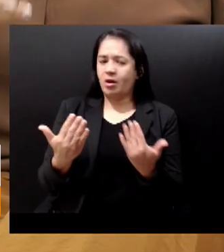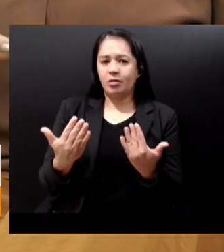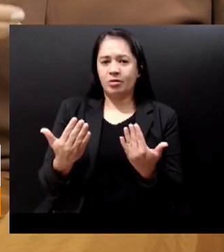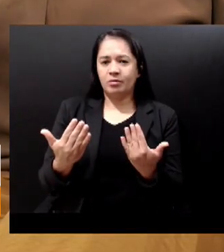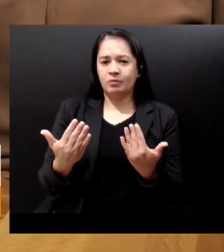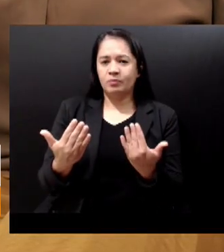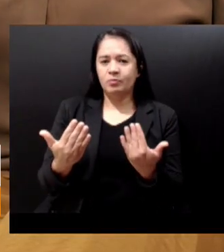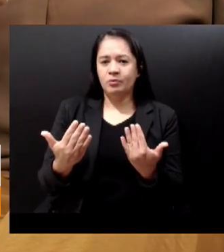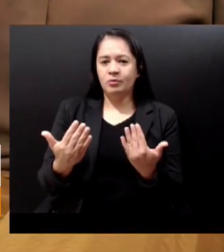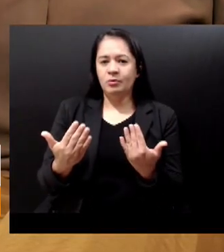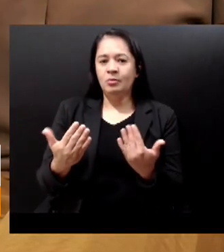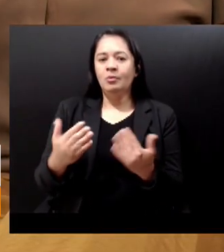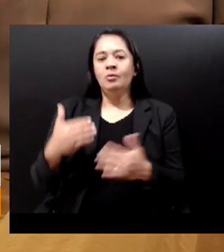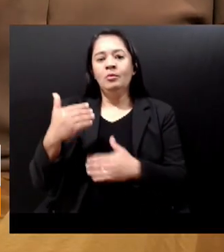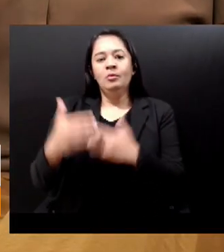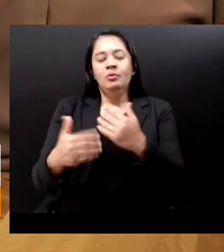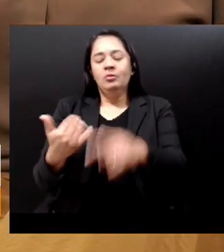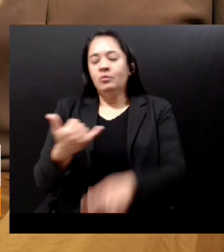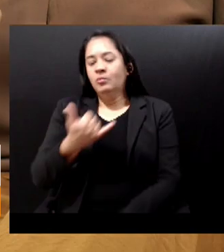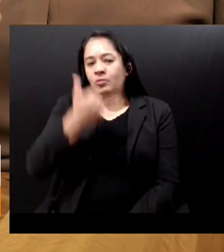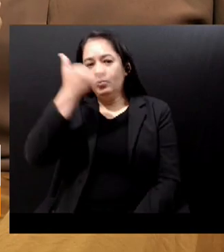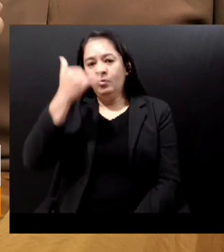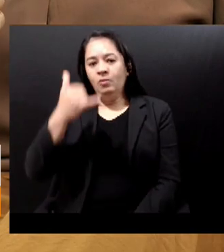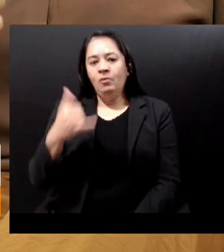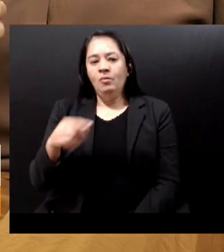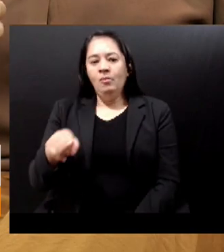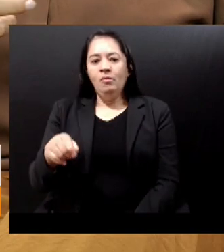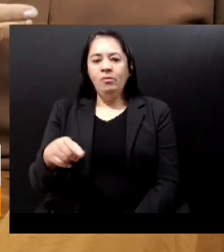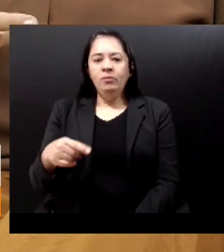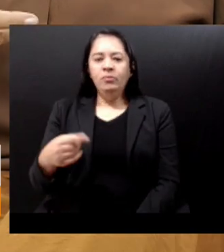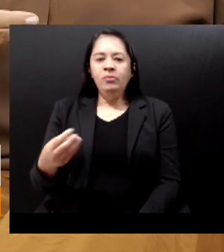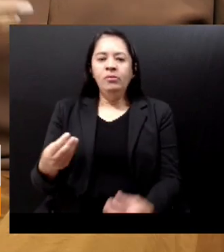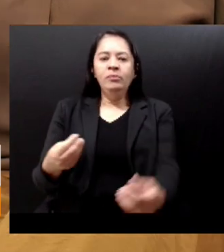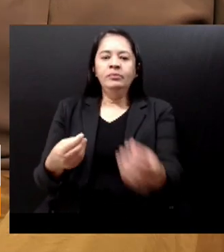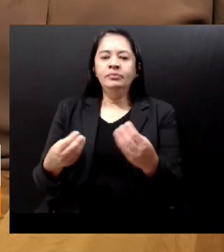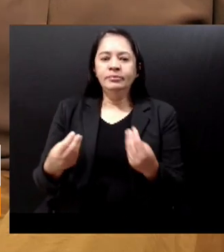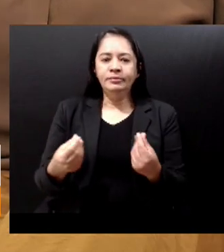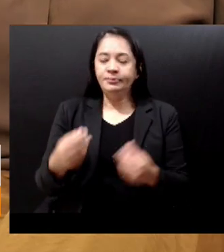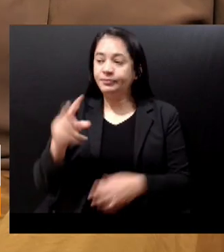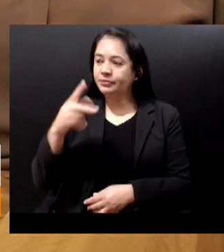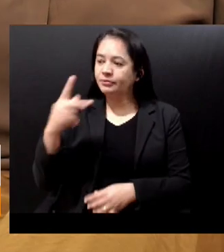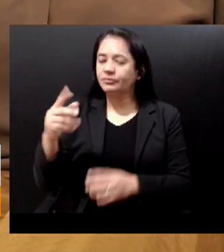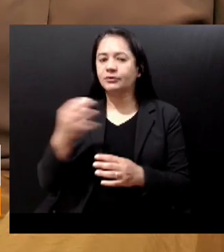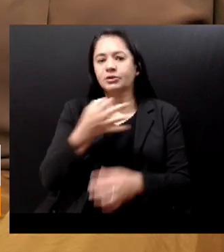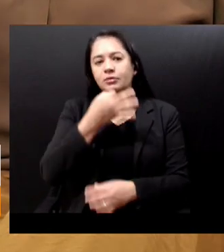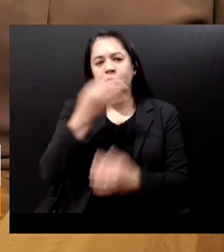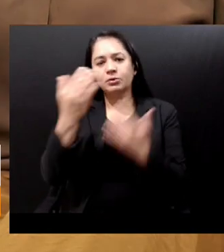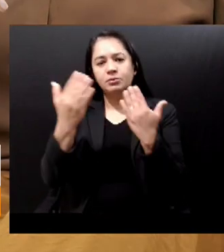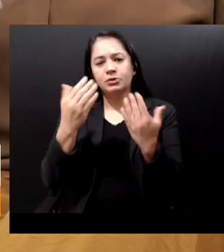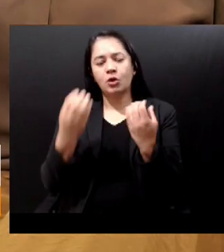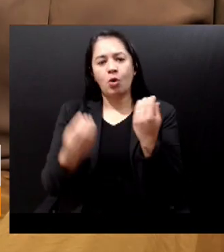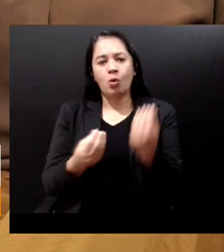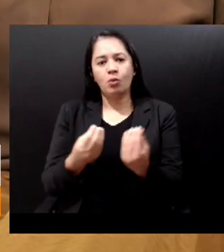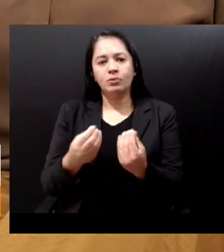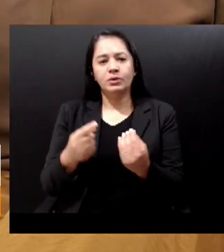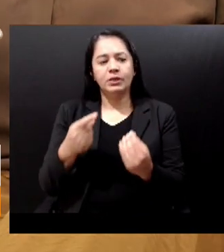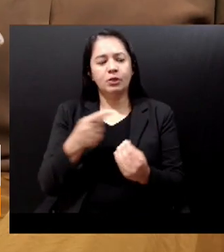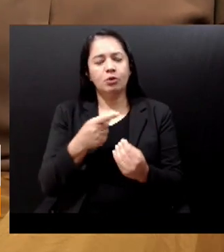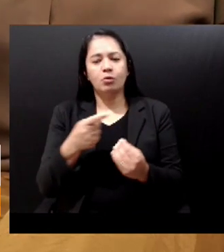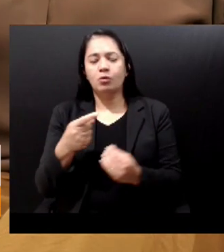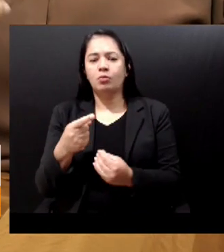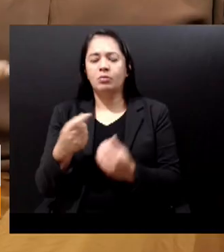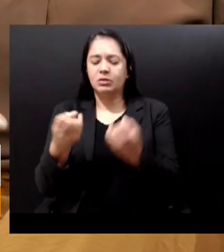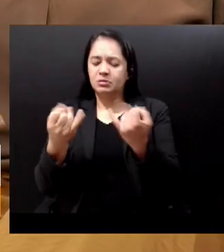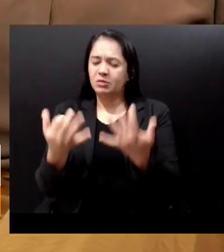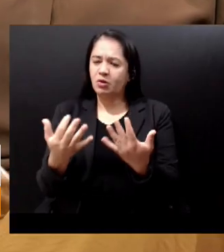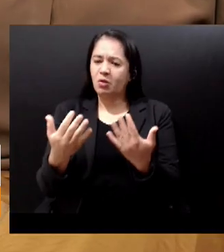Eu gostaria que você, colocasse, na sua visão psicológica, sobre essa questão que o Marcelo levantou, né, da comparação, da gente achar que